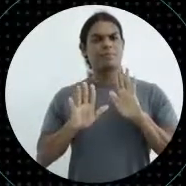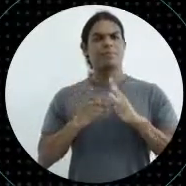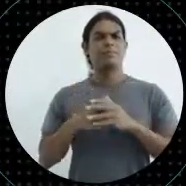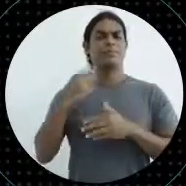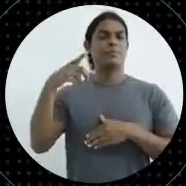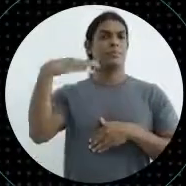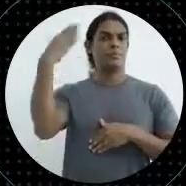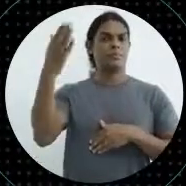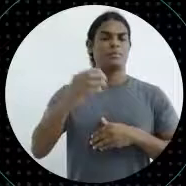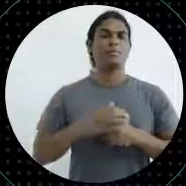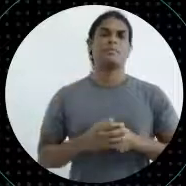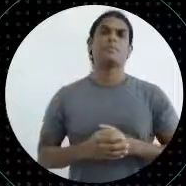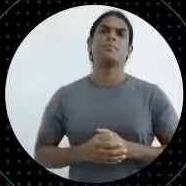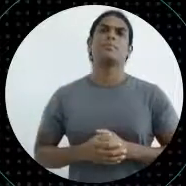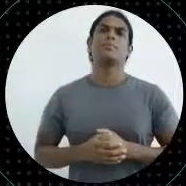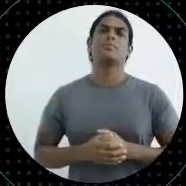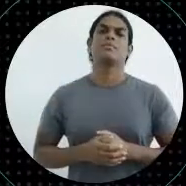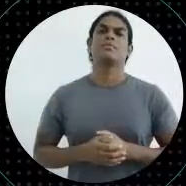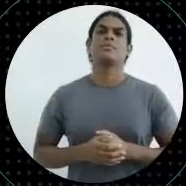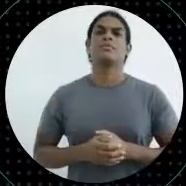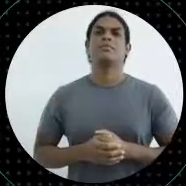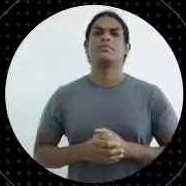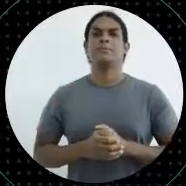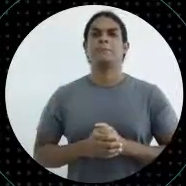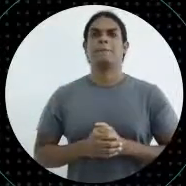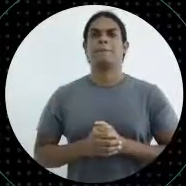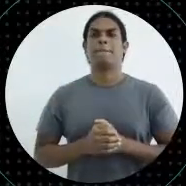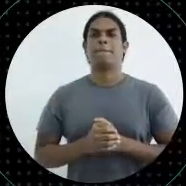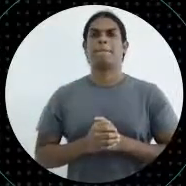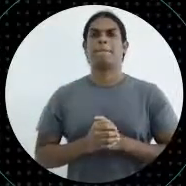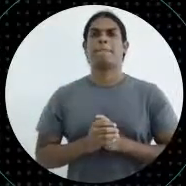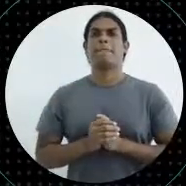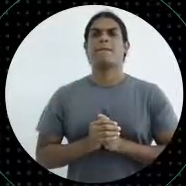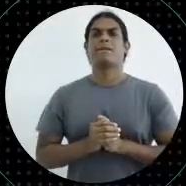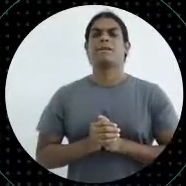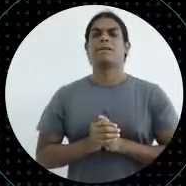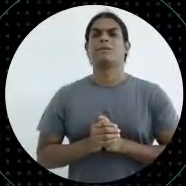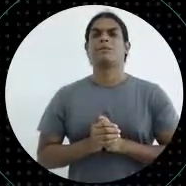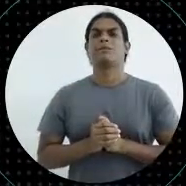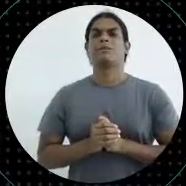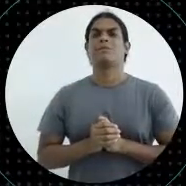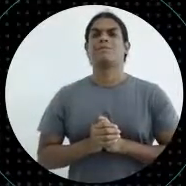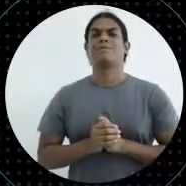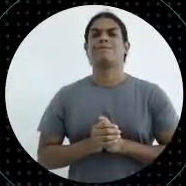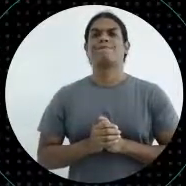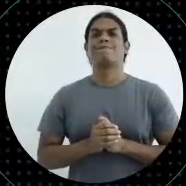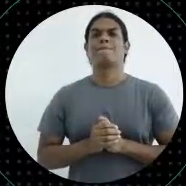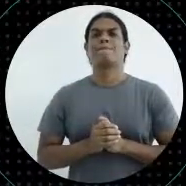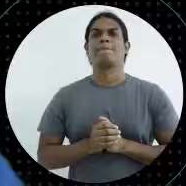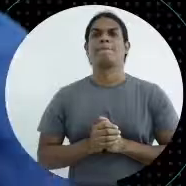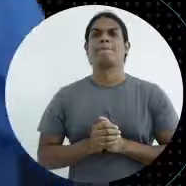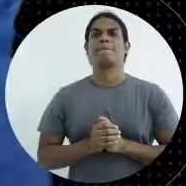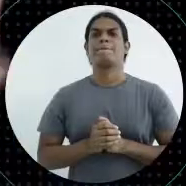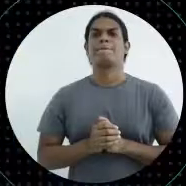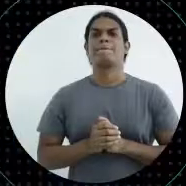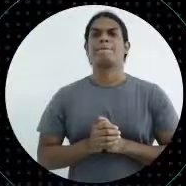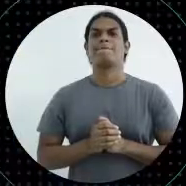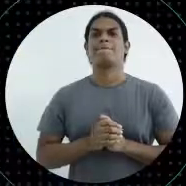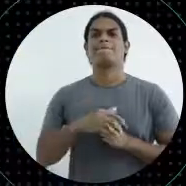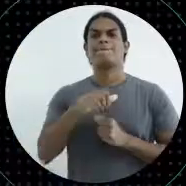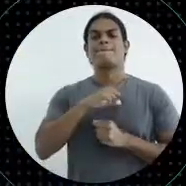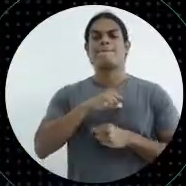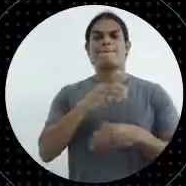frente. Evento read, isso aí é uma observação. A gente tem o